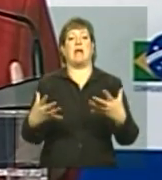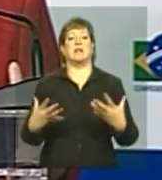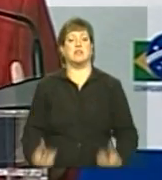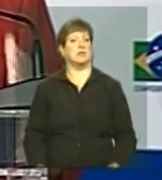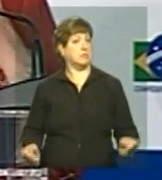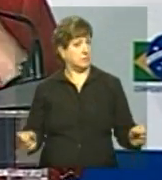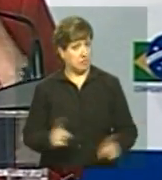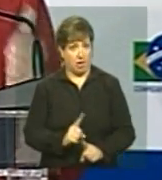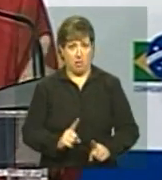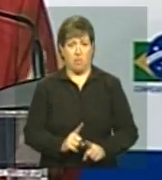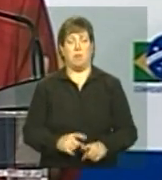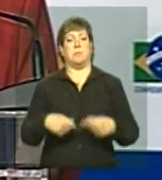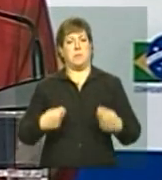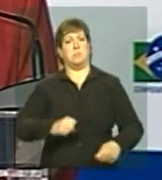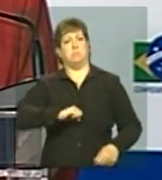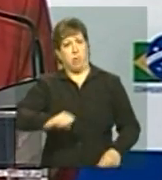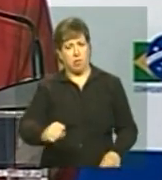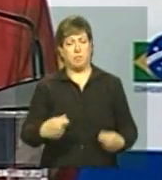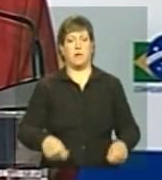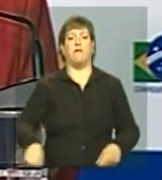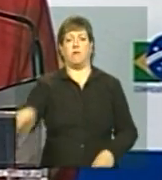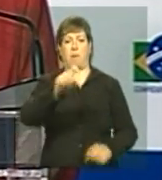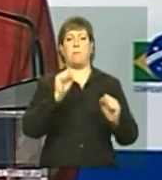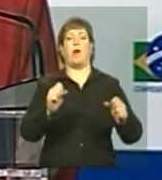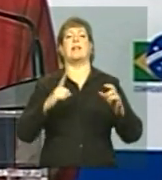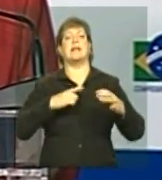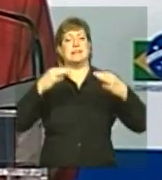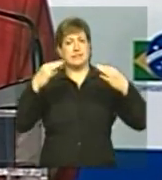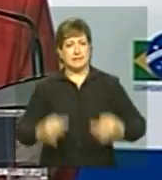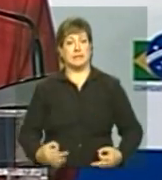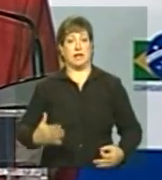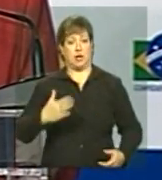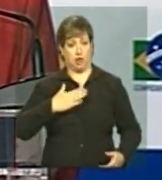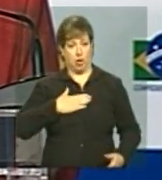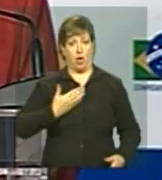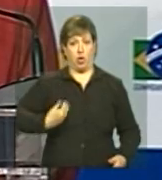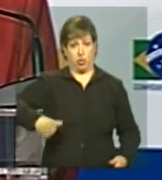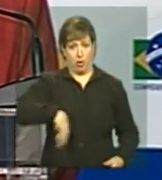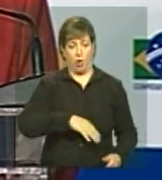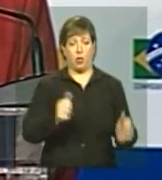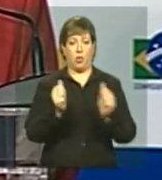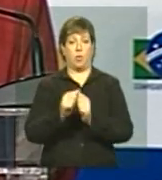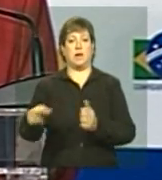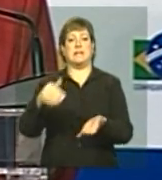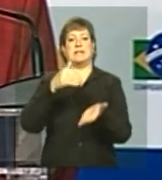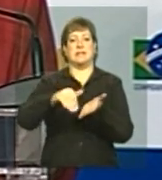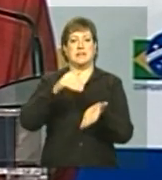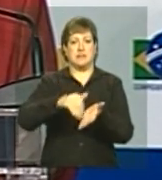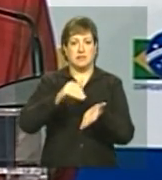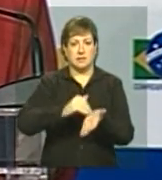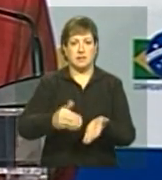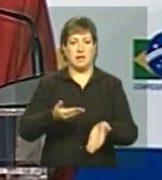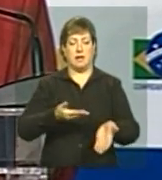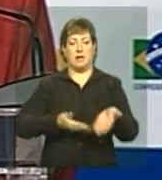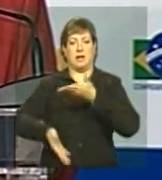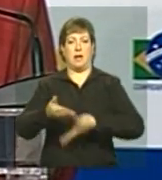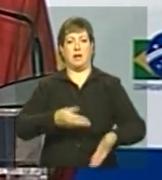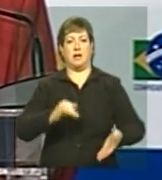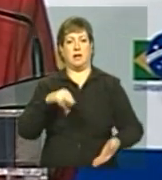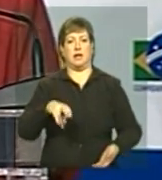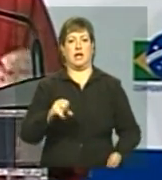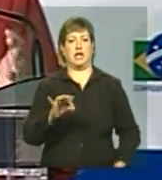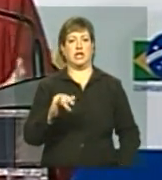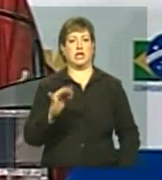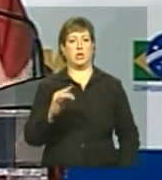dessas. Então, tenham a certeza que nós, através da Secretaria de Relações